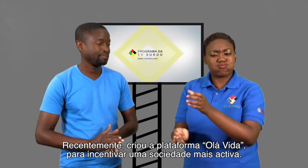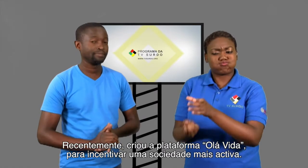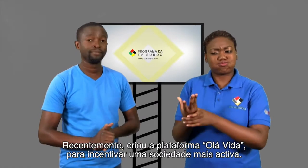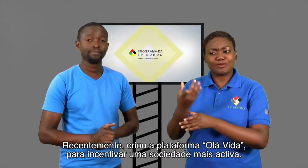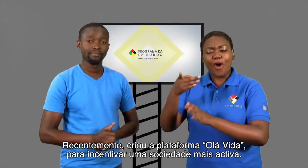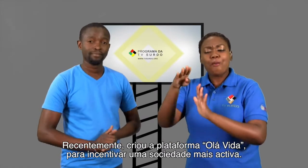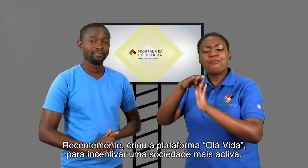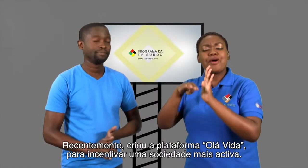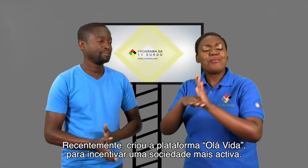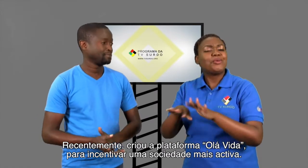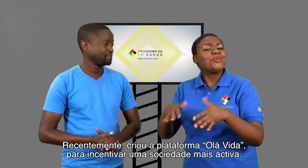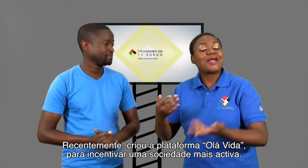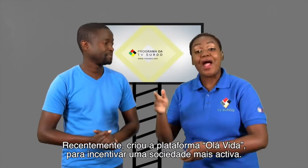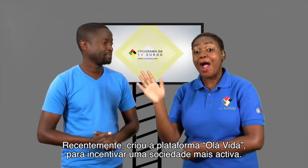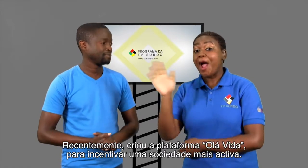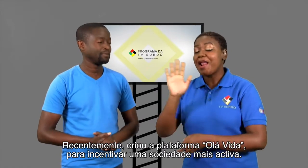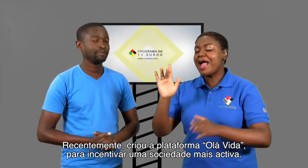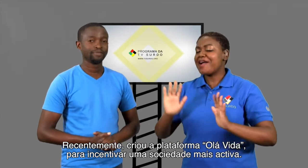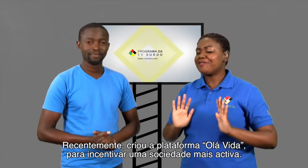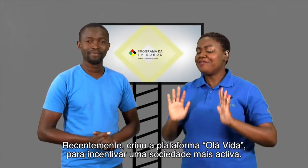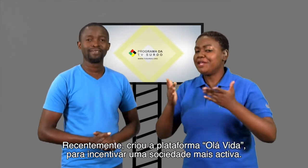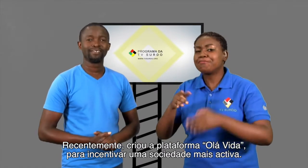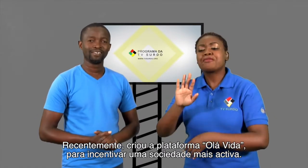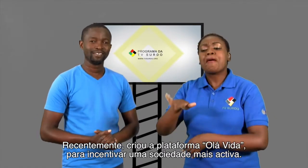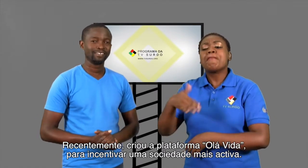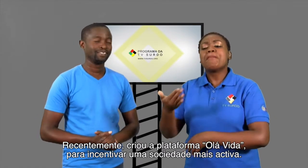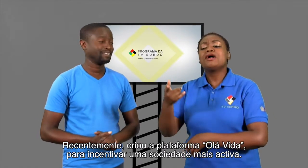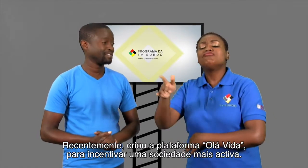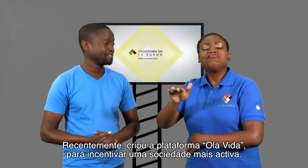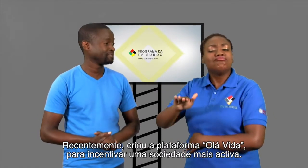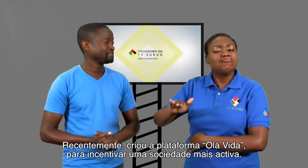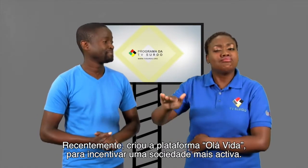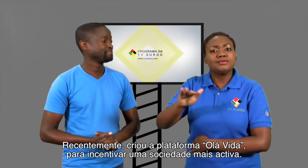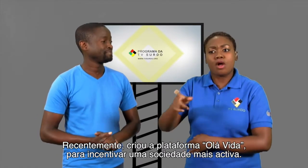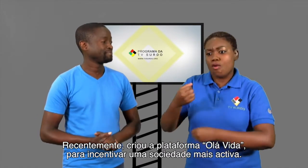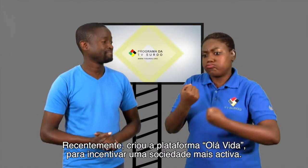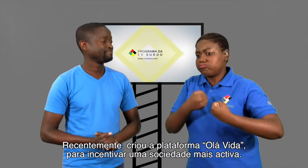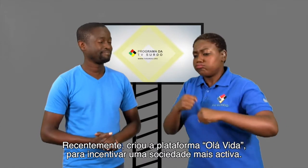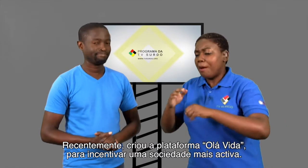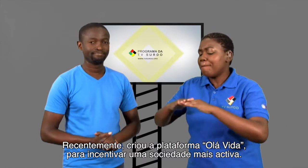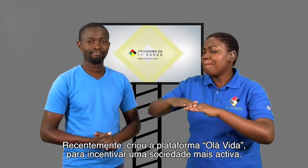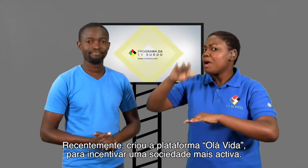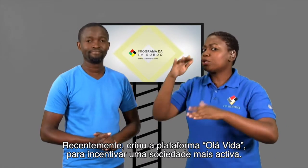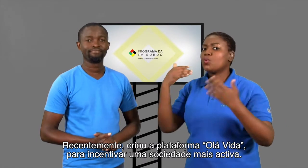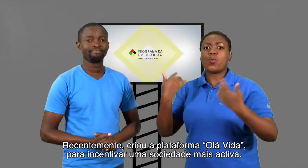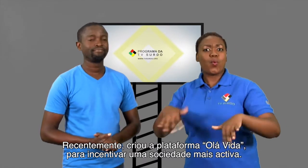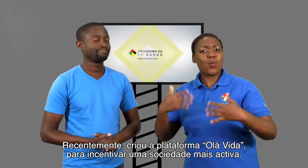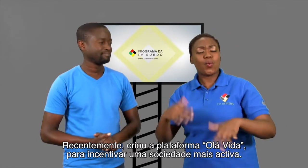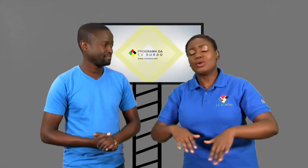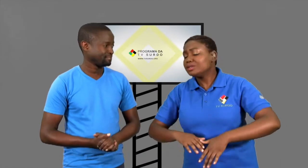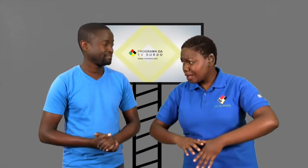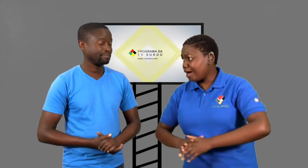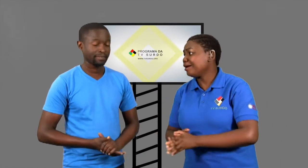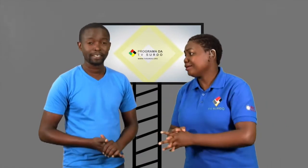Recentemente, criou a plataforma Olá Vida, para incentivar uma sociedade mais ativa.